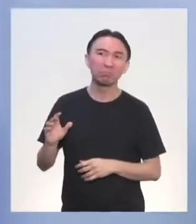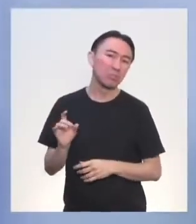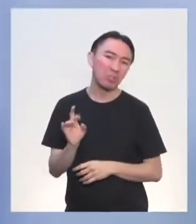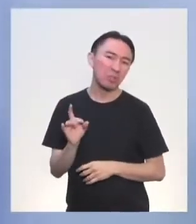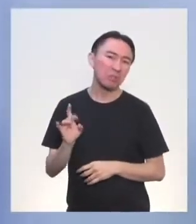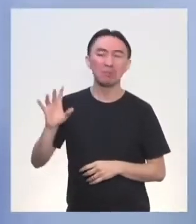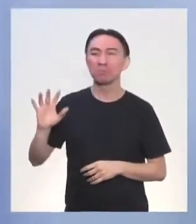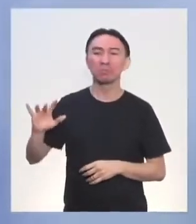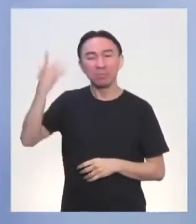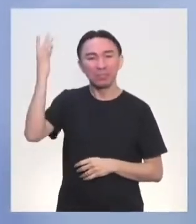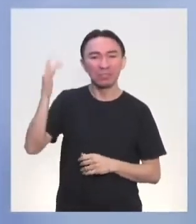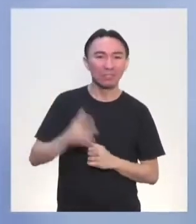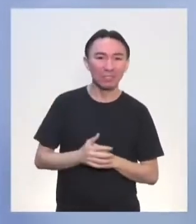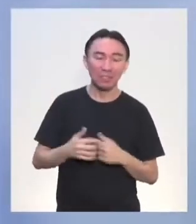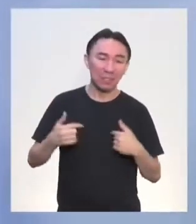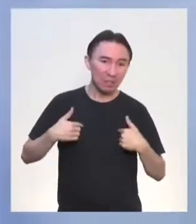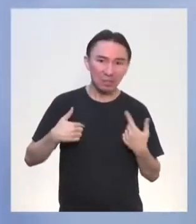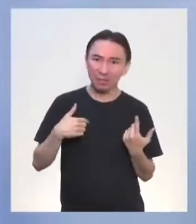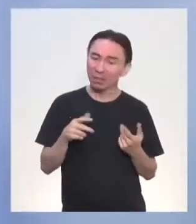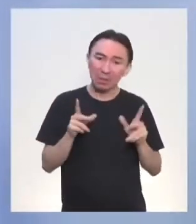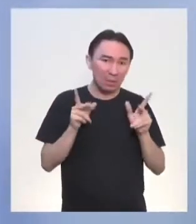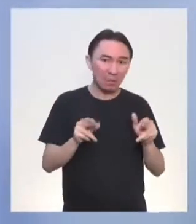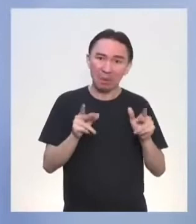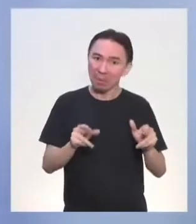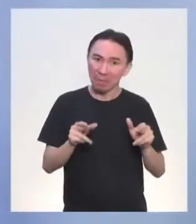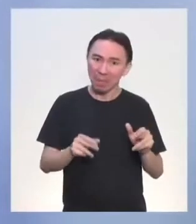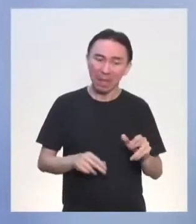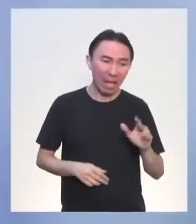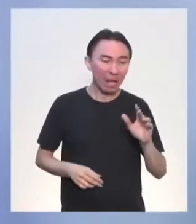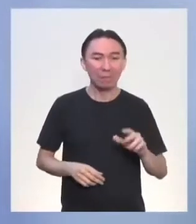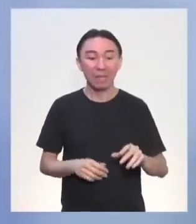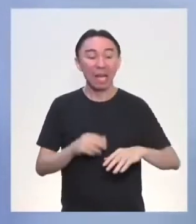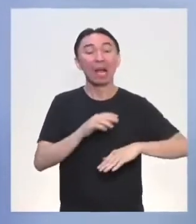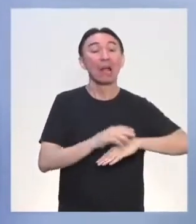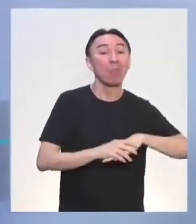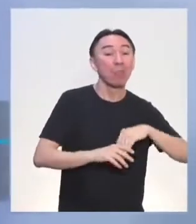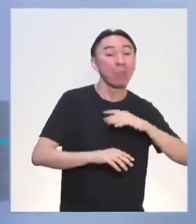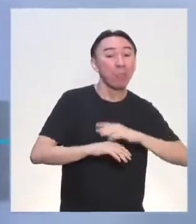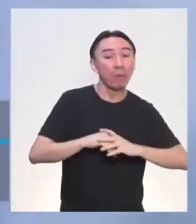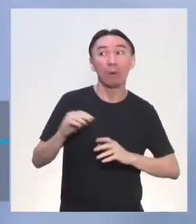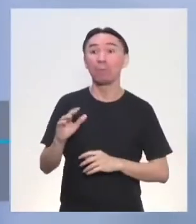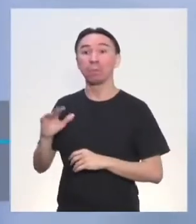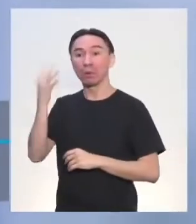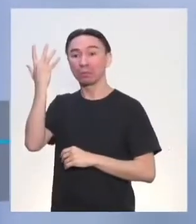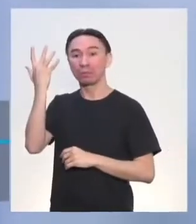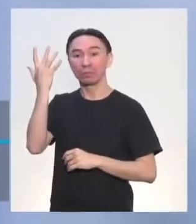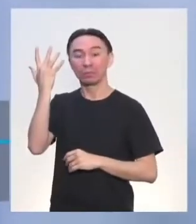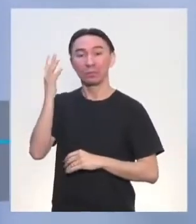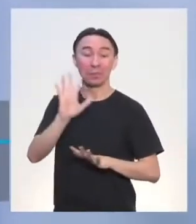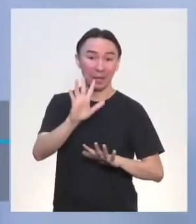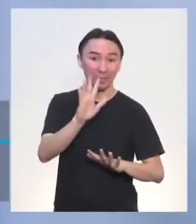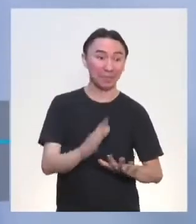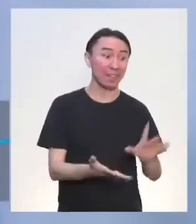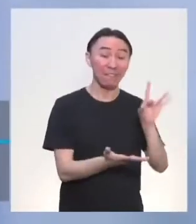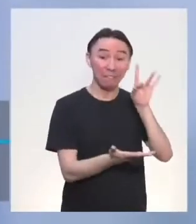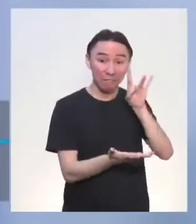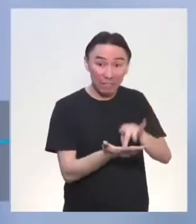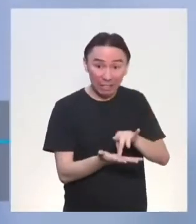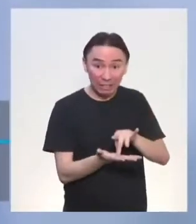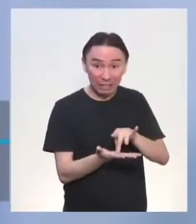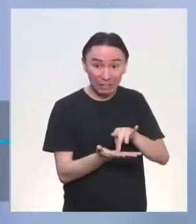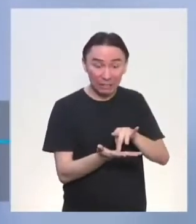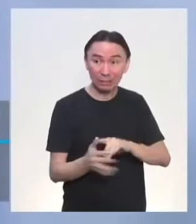minha cabeça, são as mesmas coisas, ação e acontecimento. Agora, fato e acontecimento, não